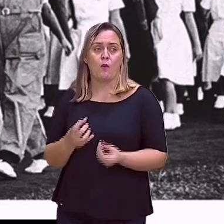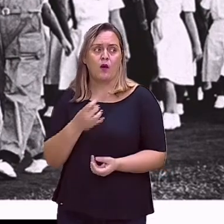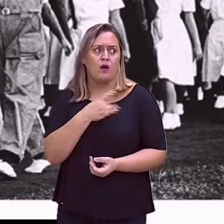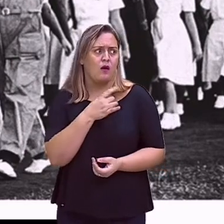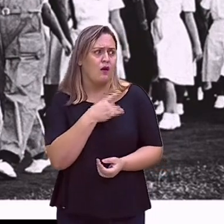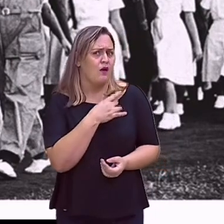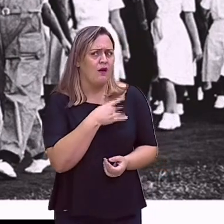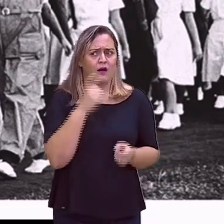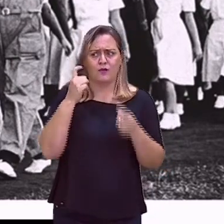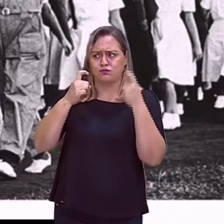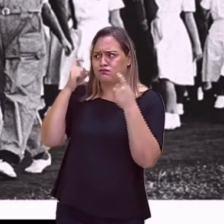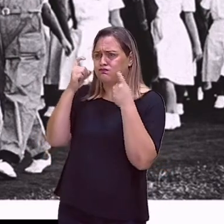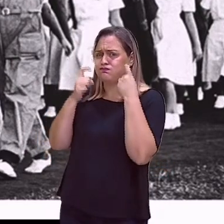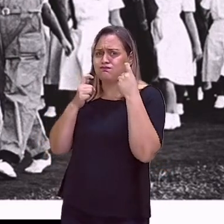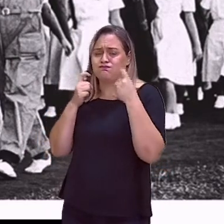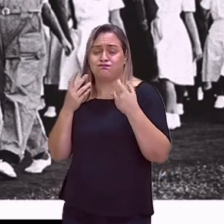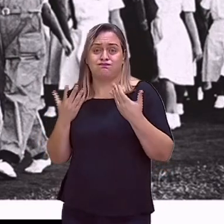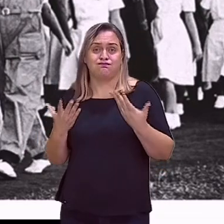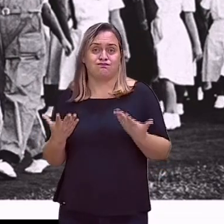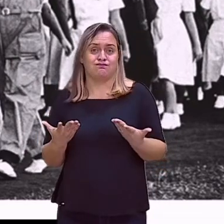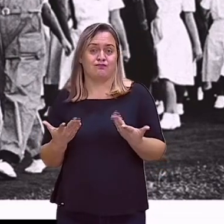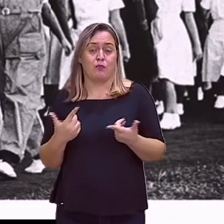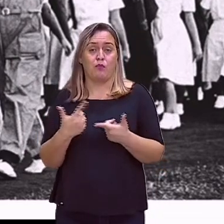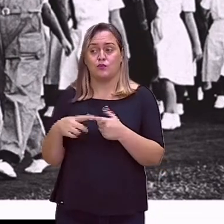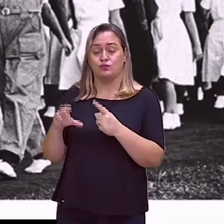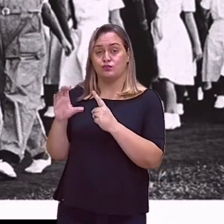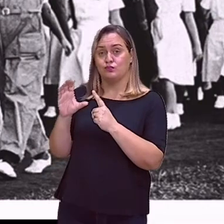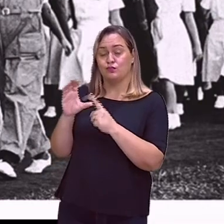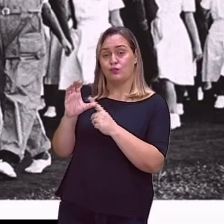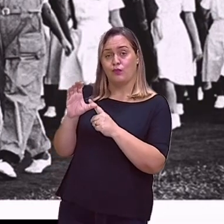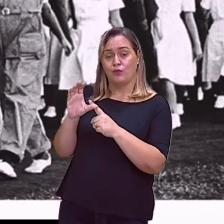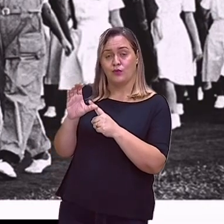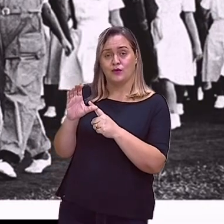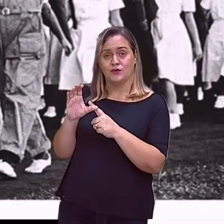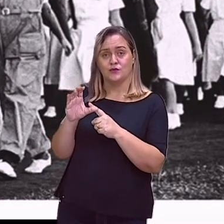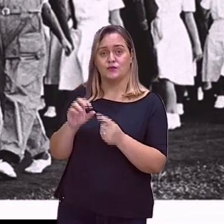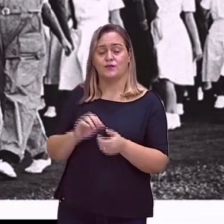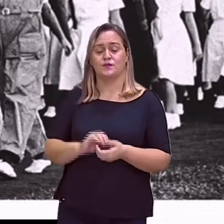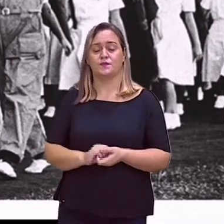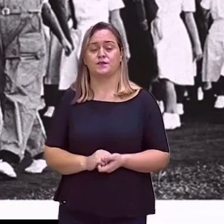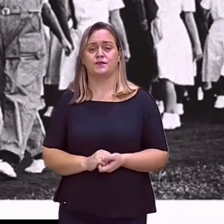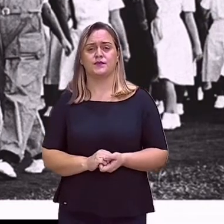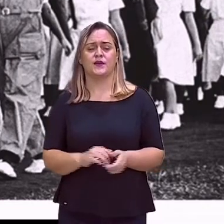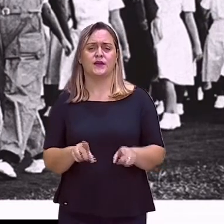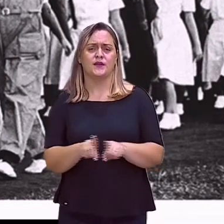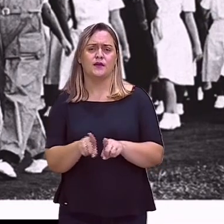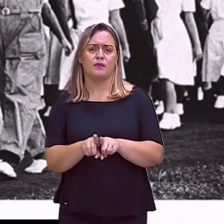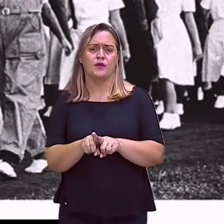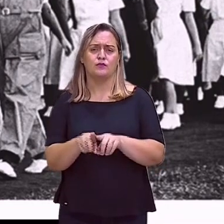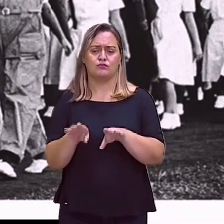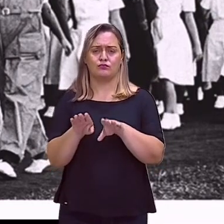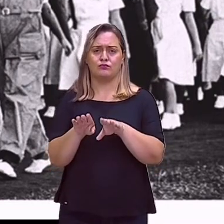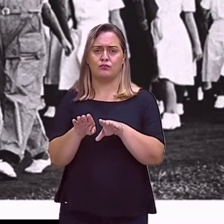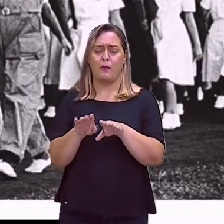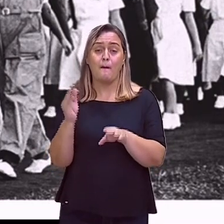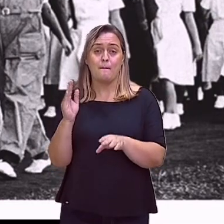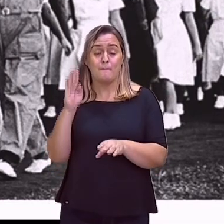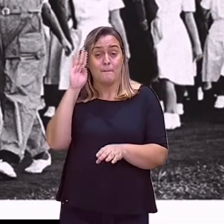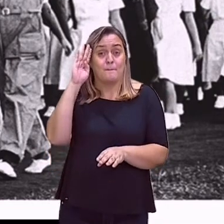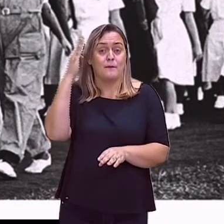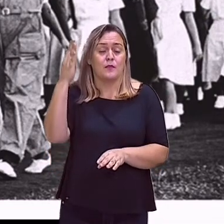atemorizados com a palavra comunismo e socialismo. Principalmente a classe alta, que não